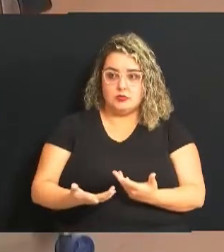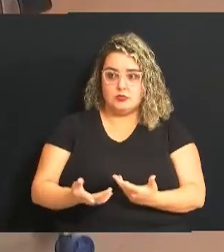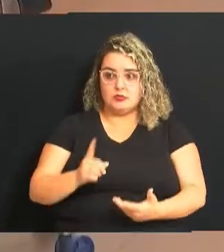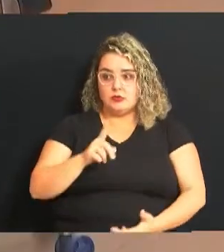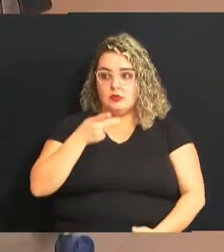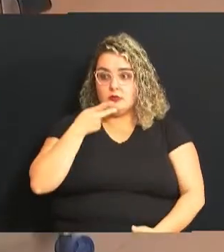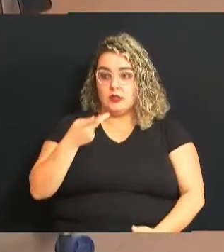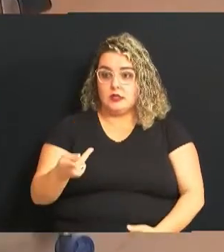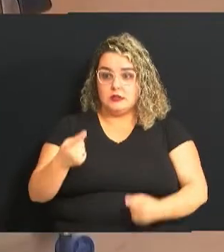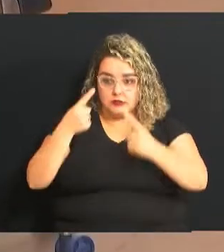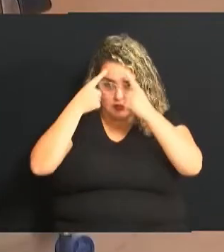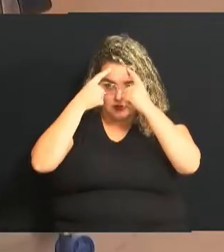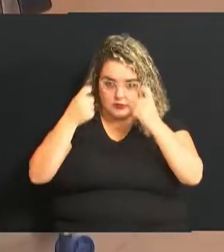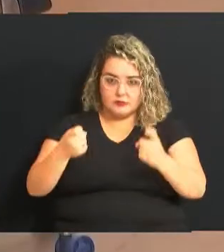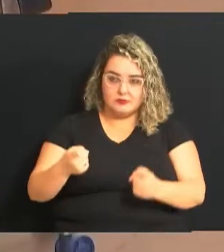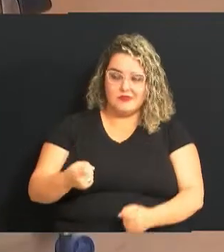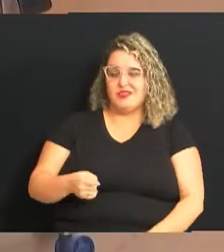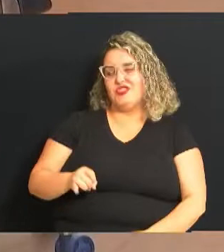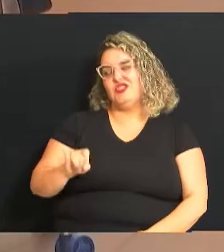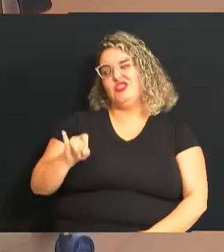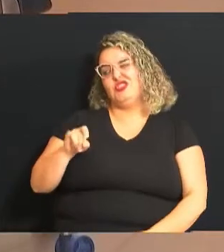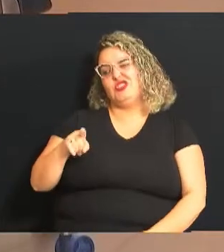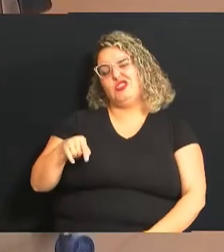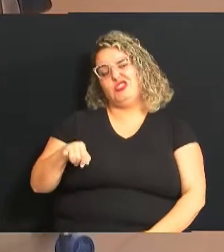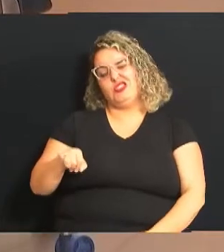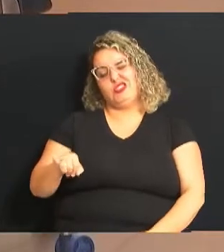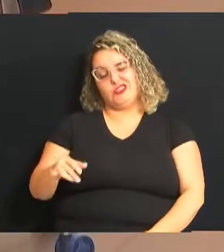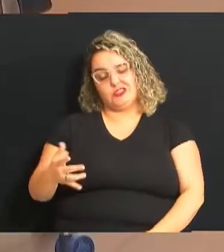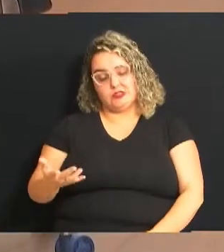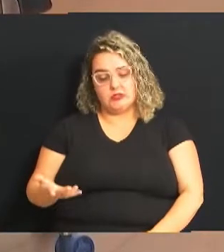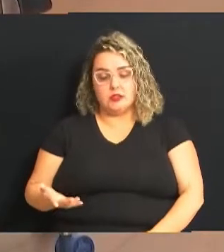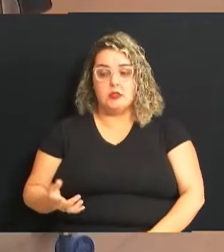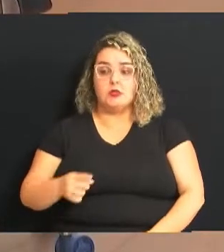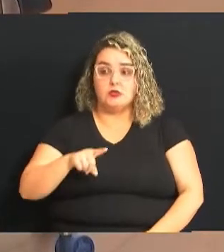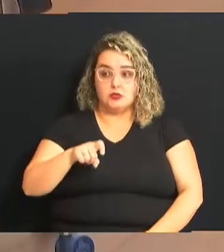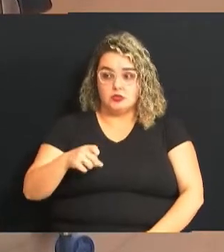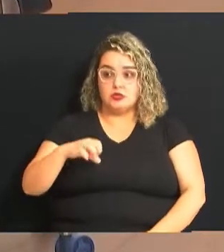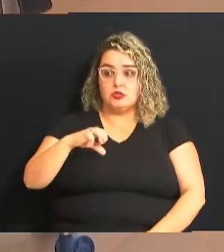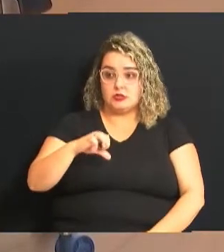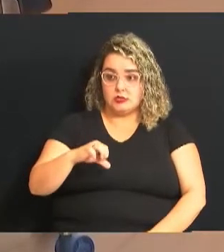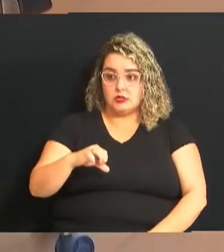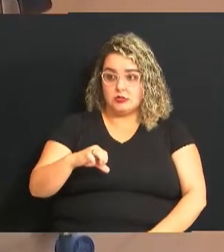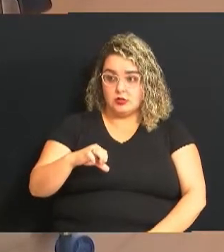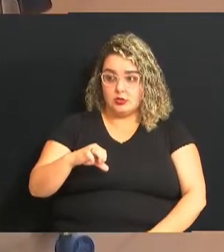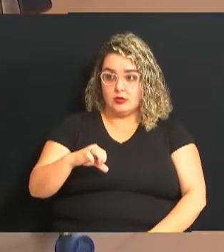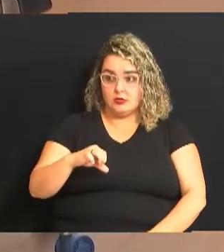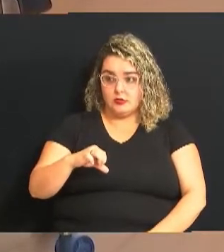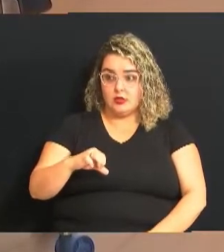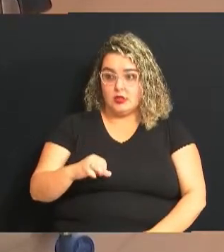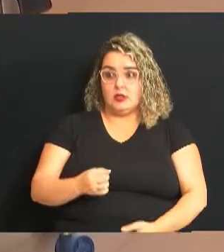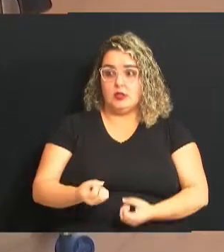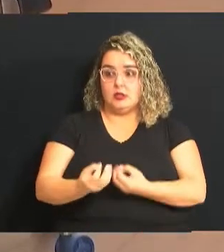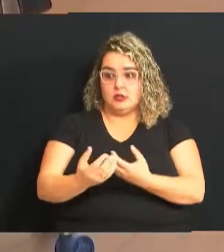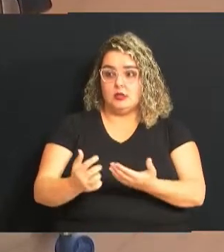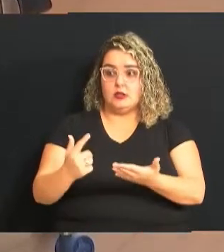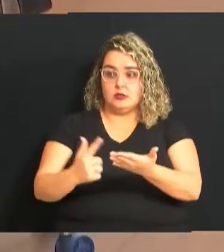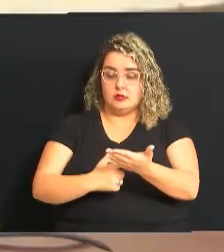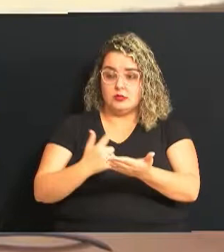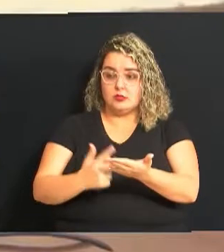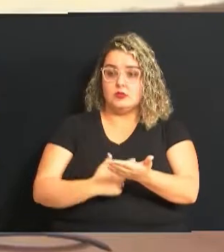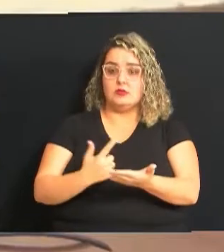né? A gente tem aqui dados do SIS9, que inclusive está lá nos dados daquela cartilha que vocês